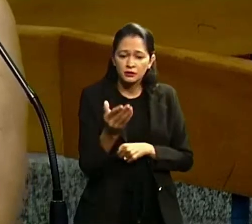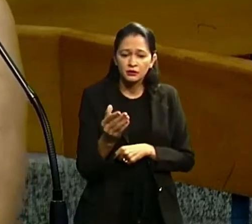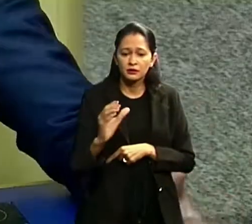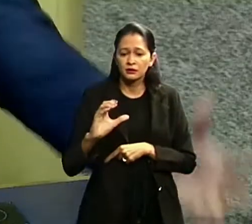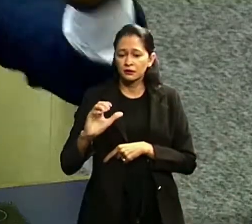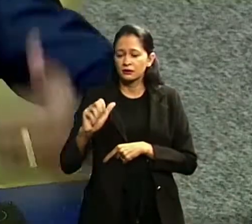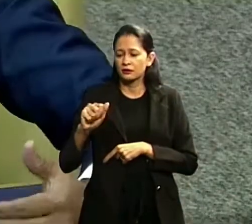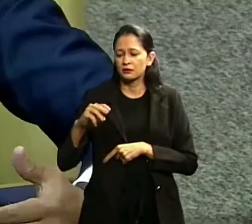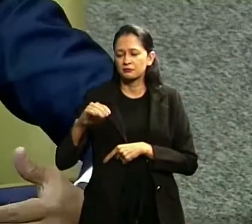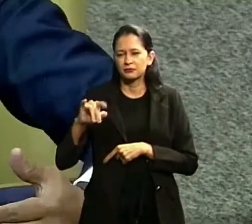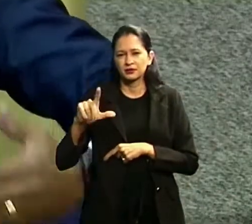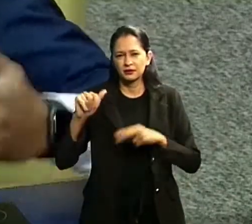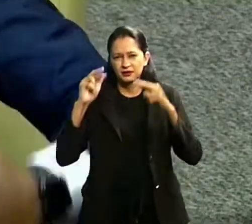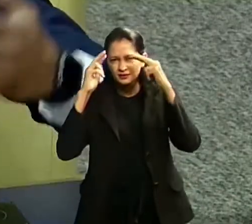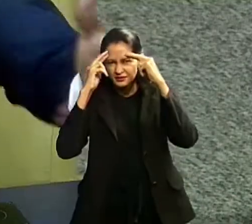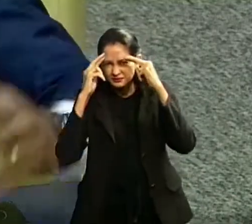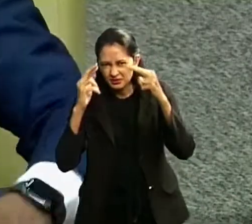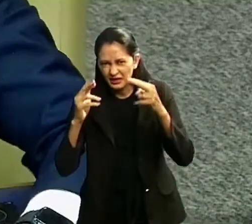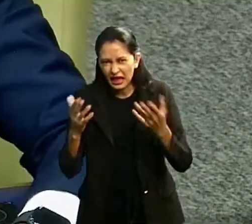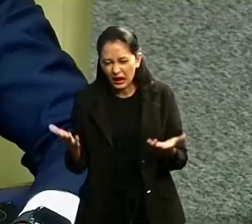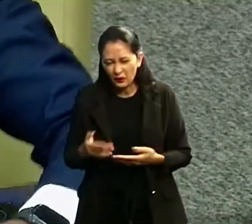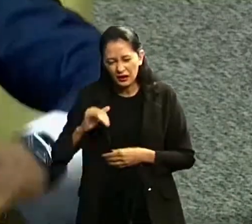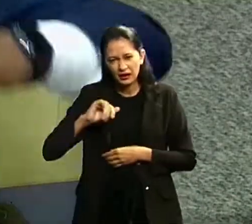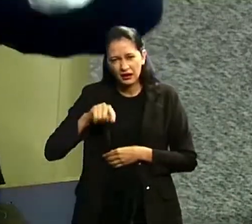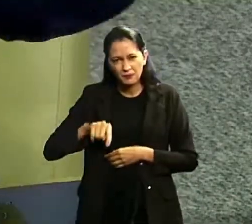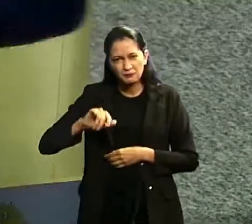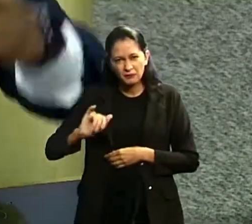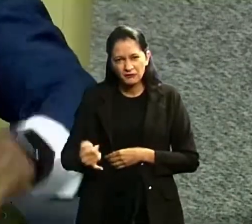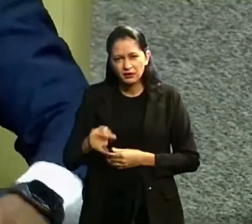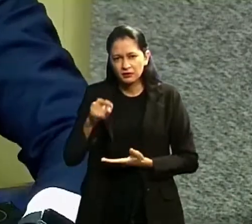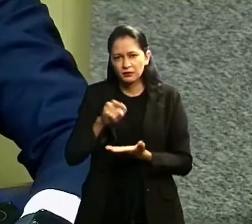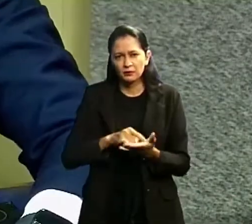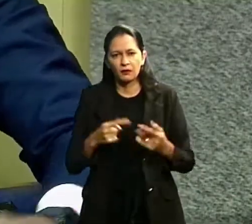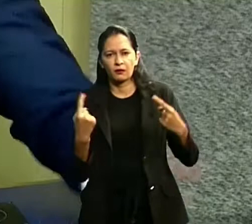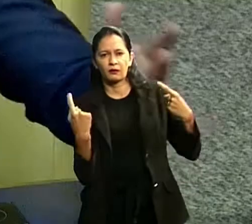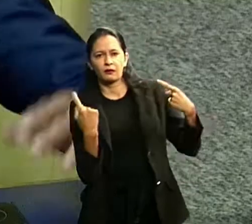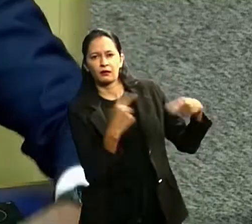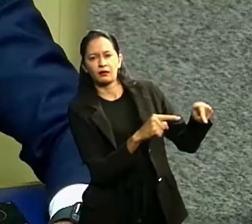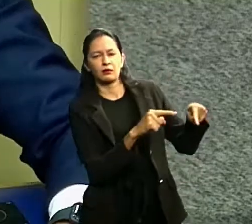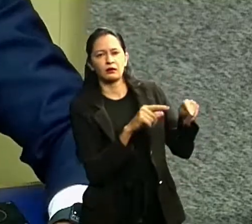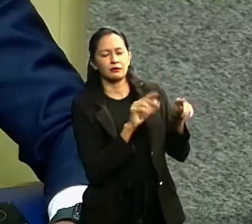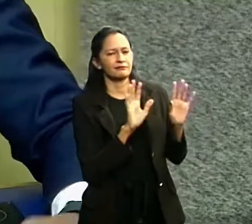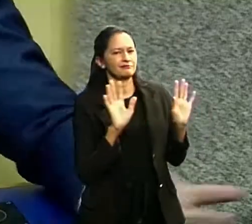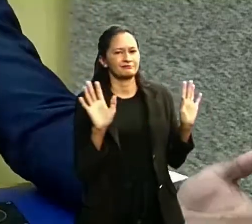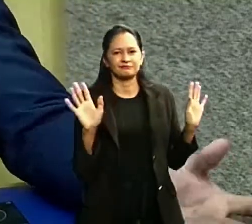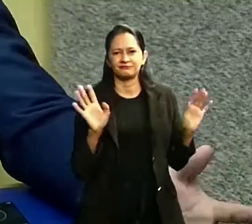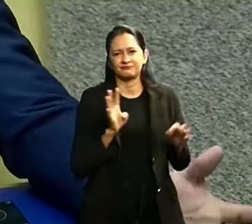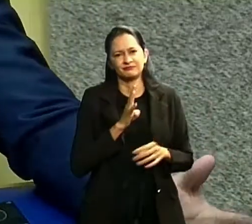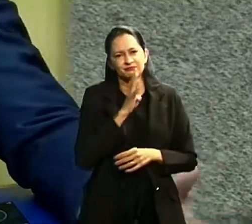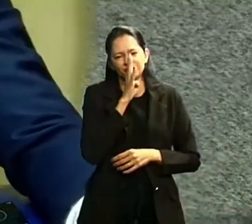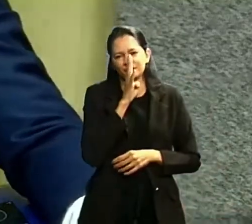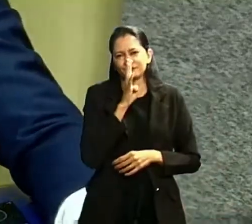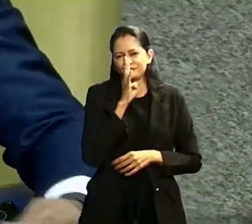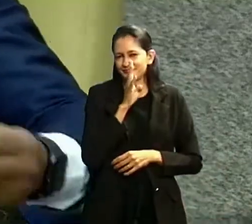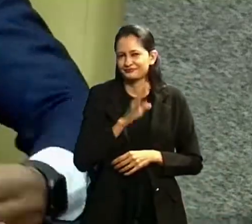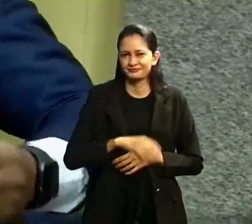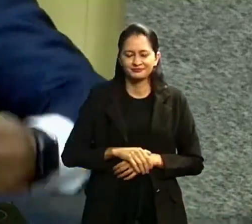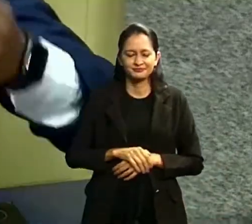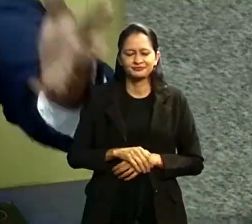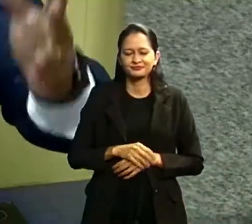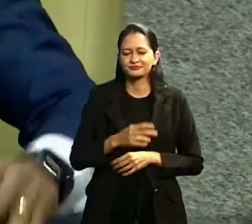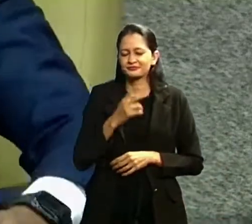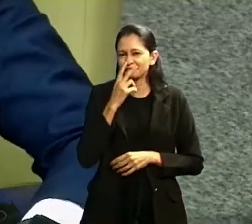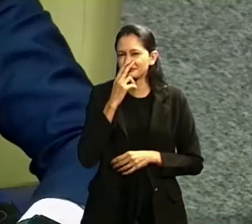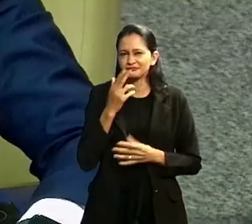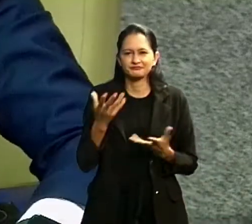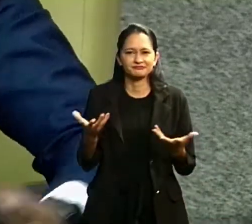respeito. Agora, usar esta casa para fazer moção de repúdio contra outro colega no município é um exagero, né? Isso chama a ser até um